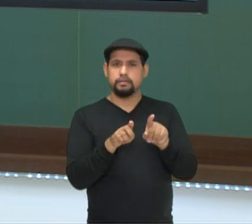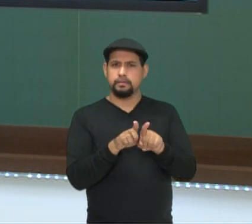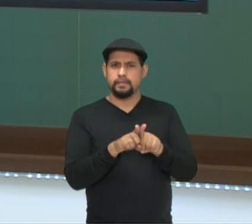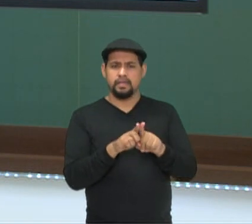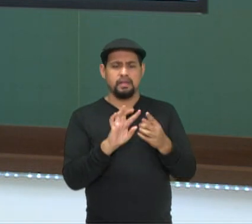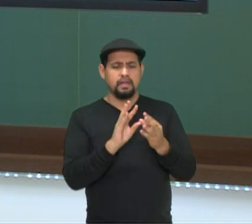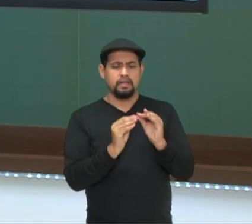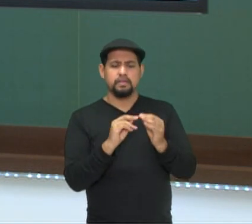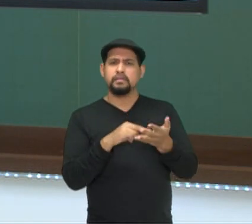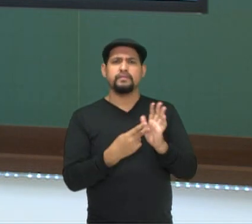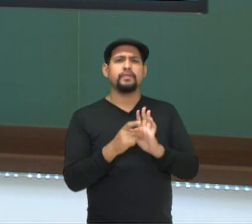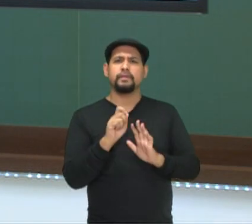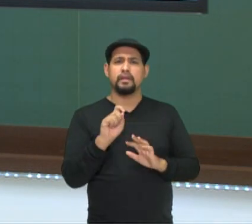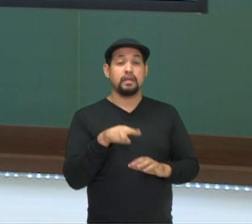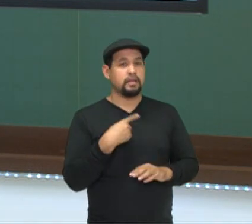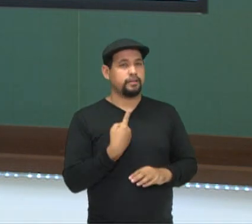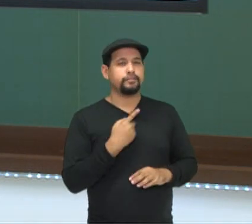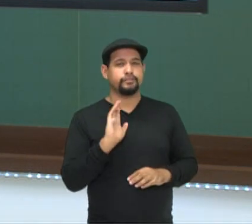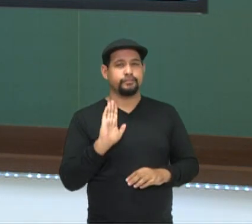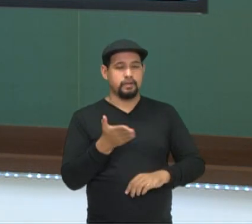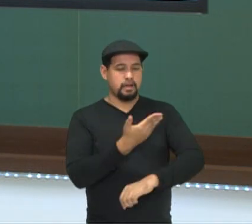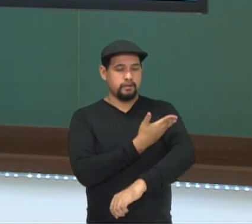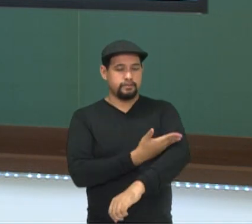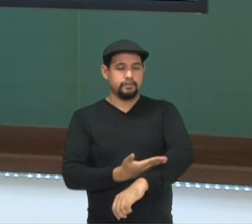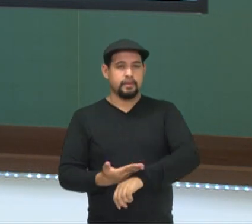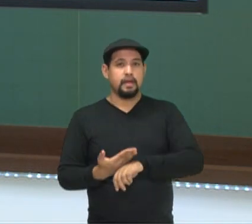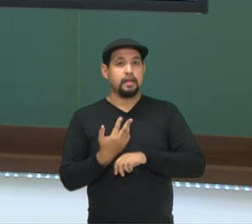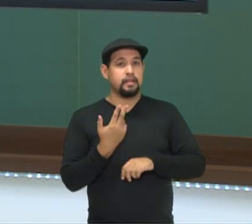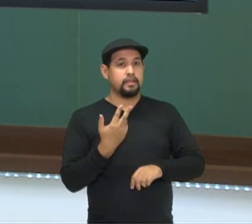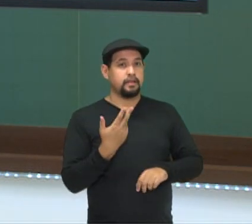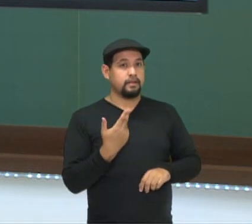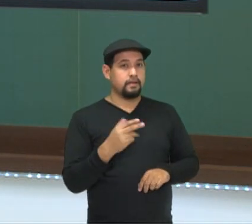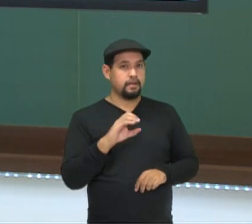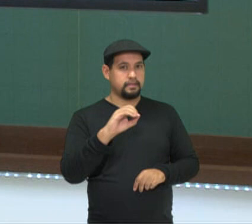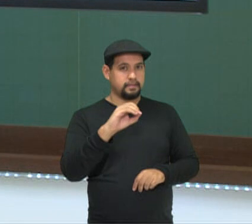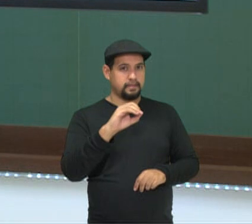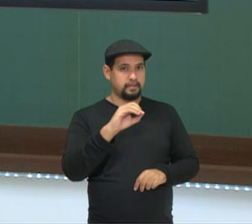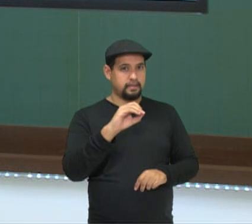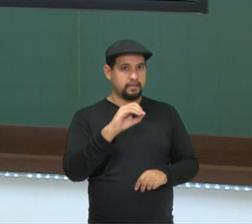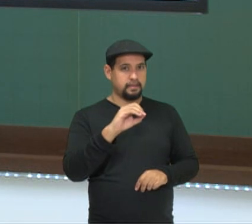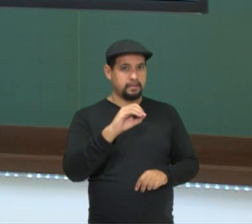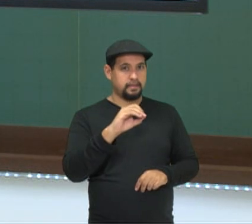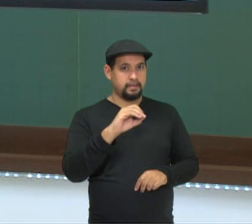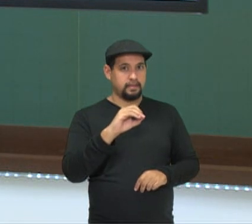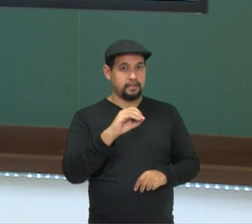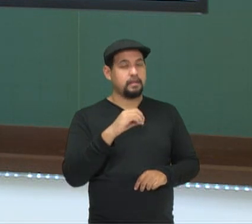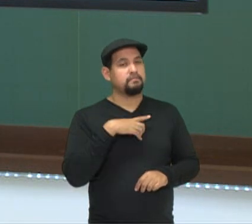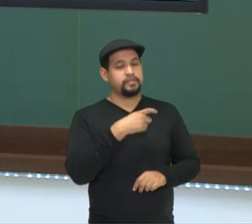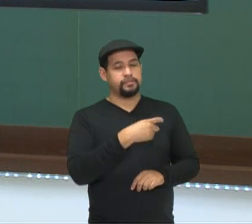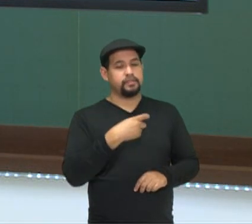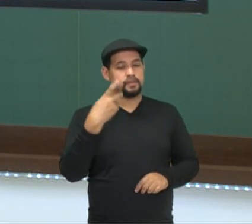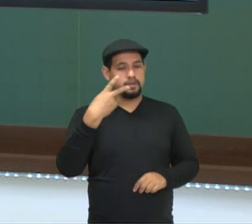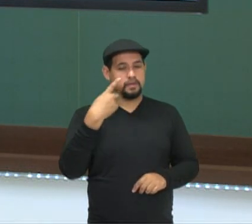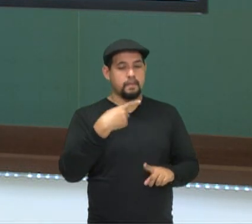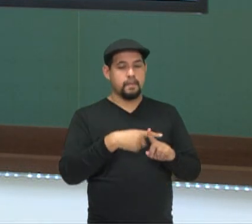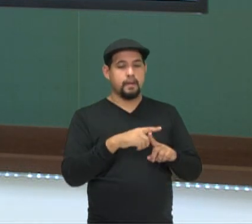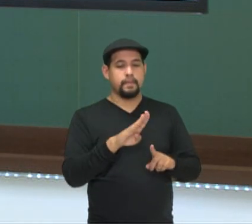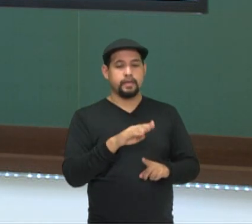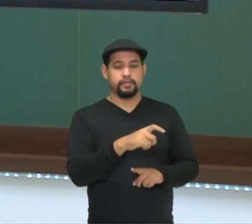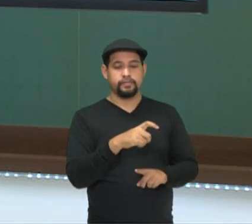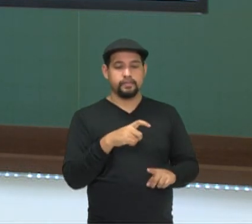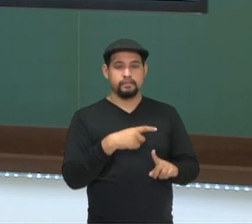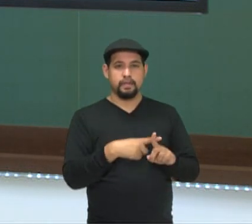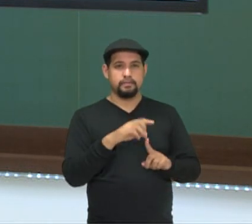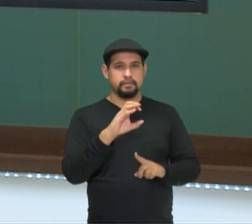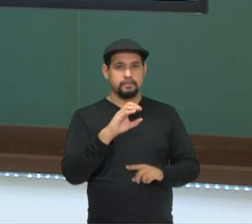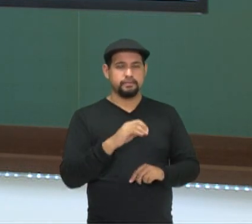forma reduzir daquela forma que a gente está acostumado que é igual a zero a x ao quadrado + BX +